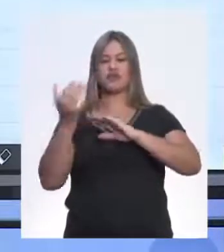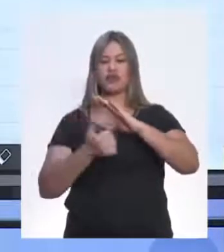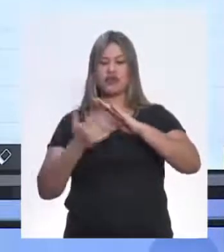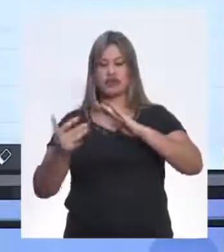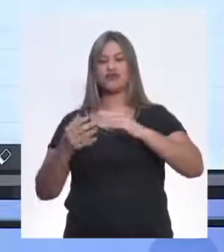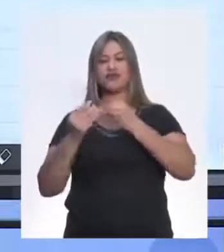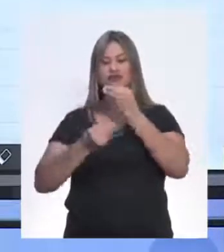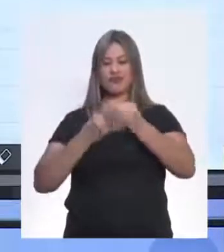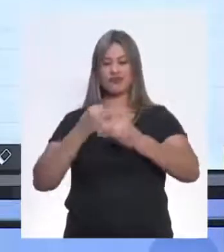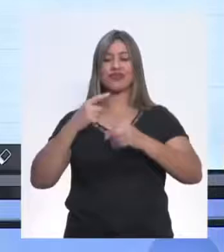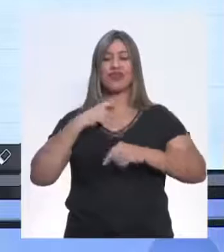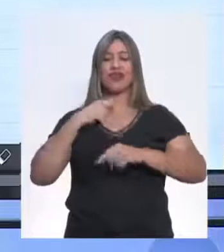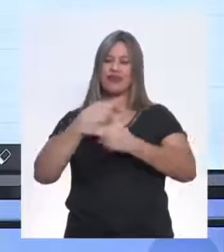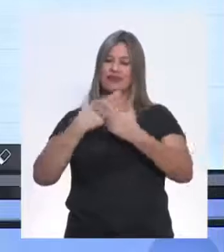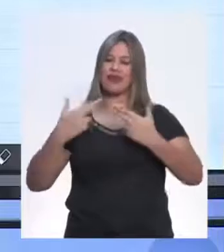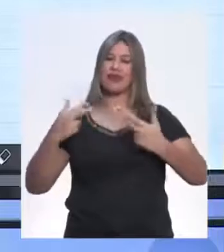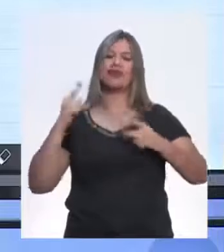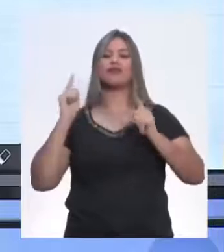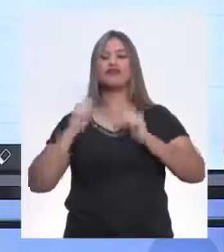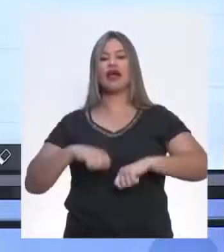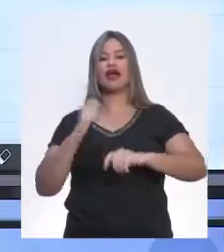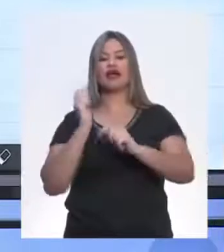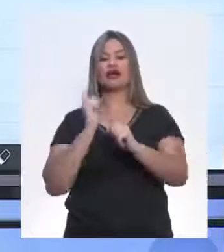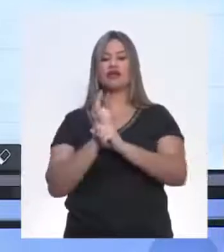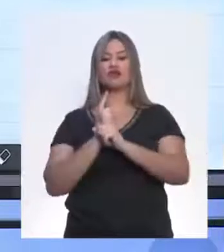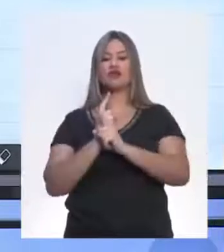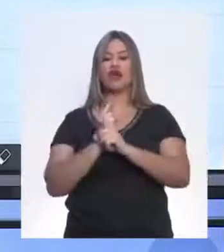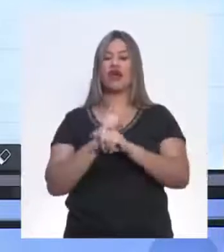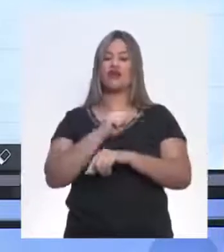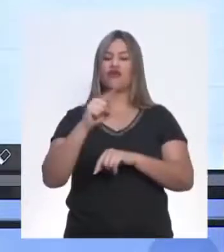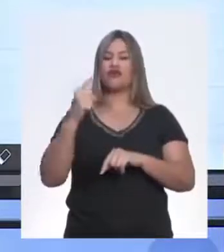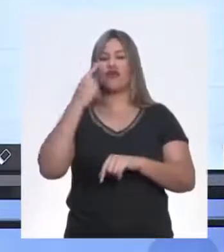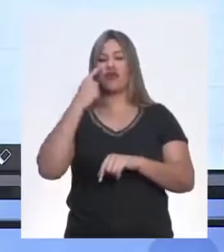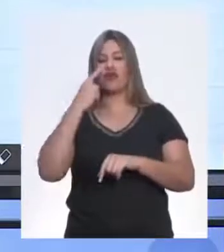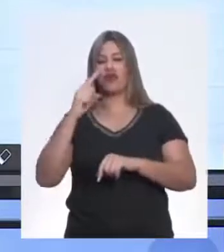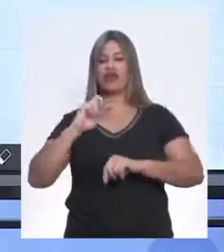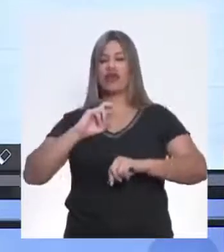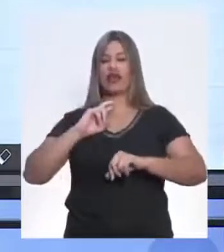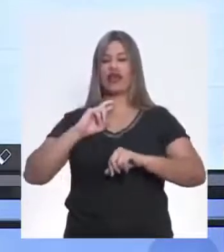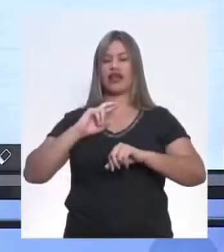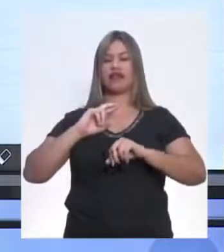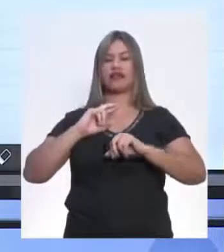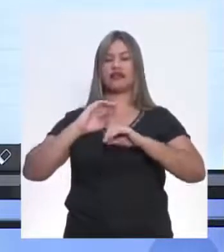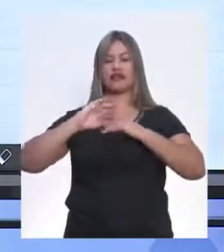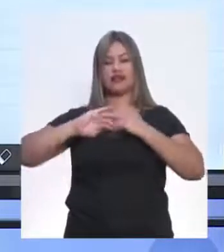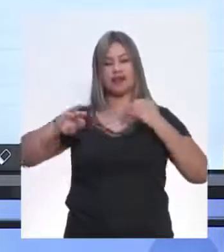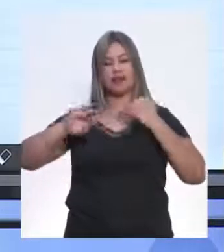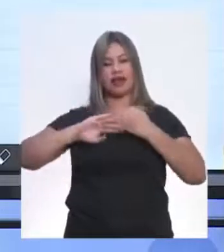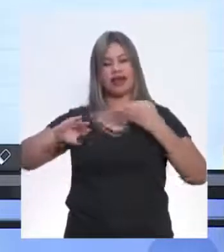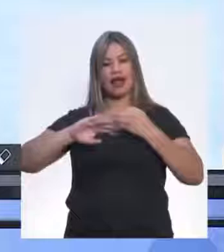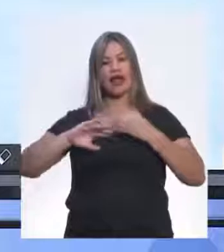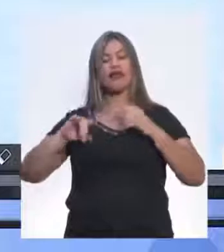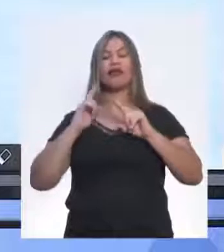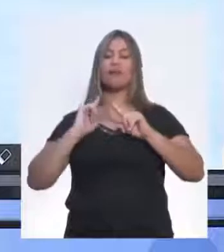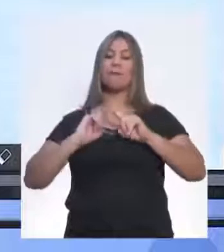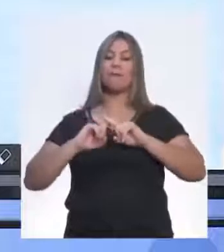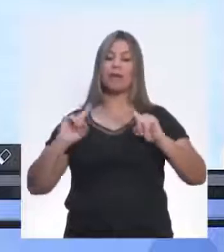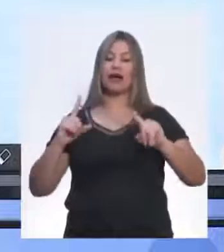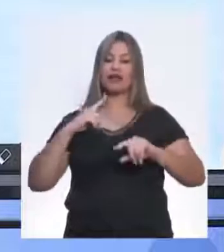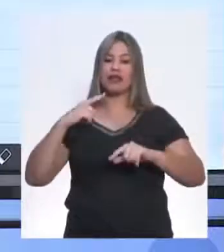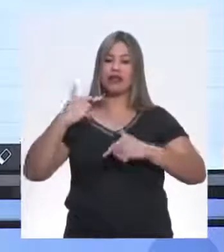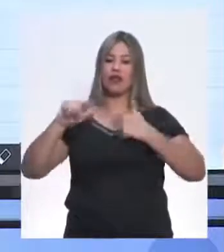fração. Não necessariamente ela, no caso aí, vocês vão ver ela separada, bonitinha. Mas tem uma outra forma que é